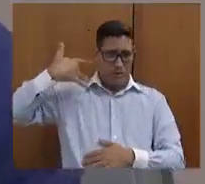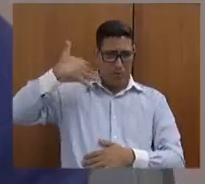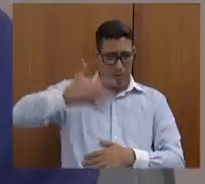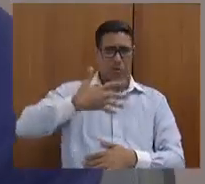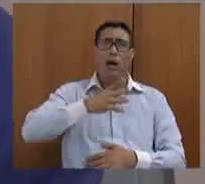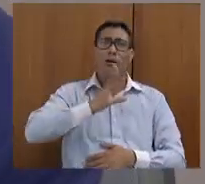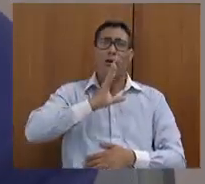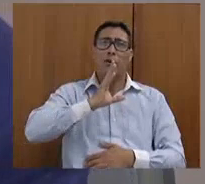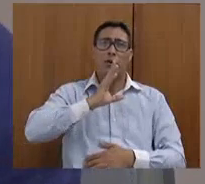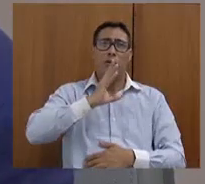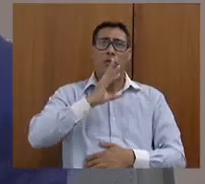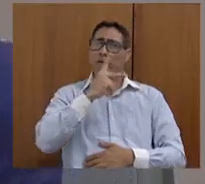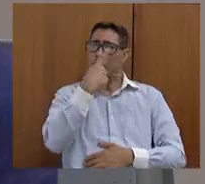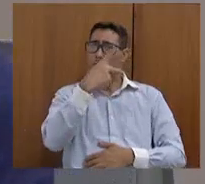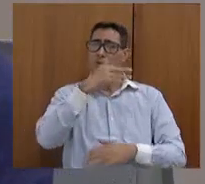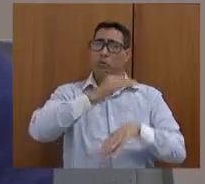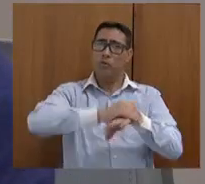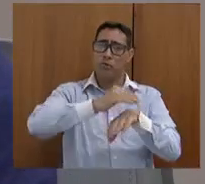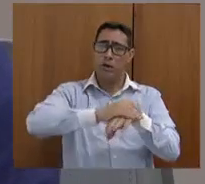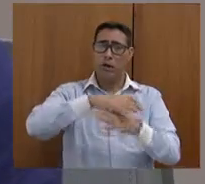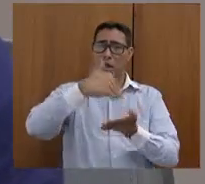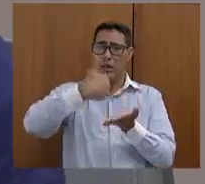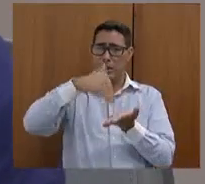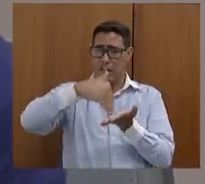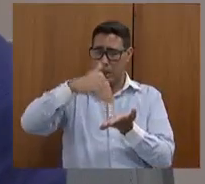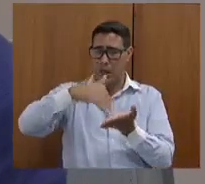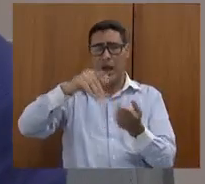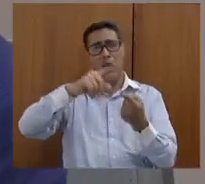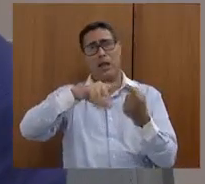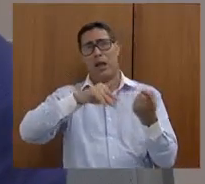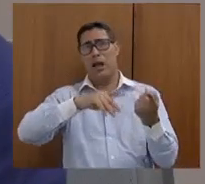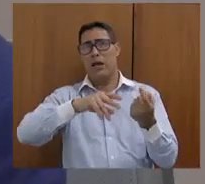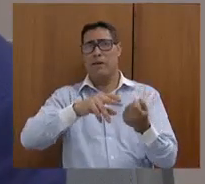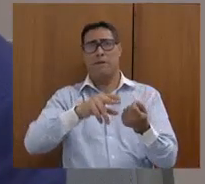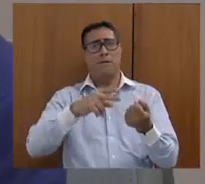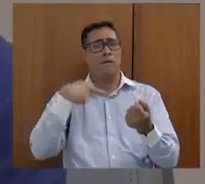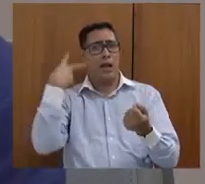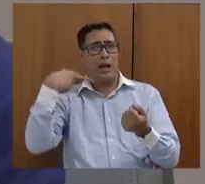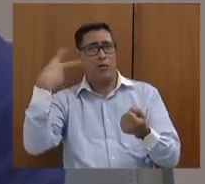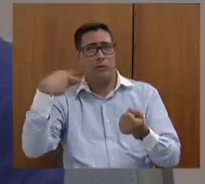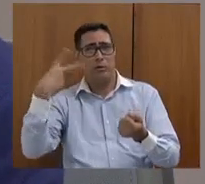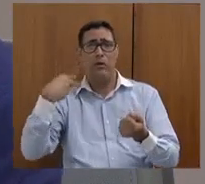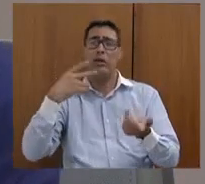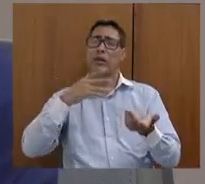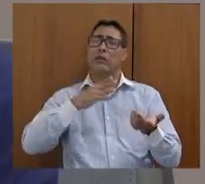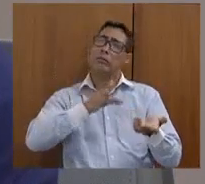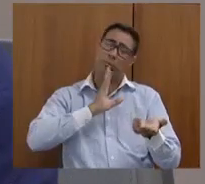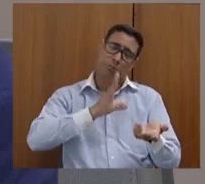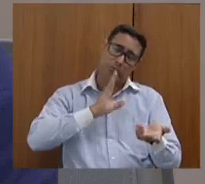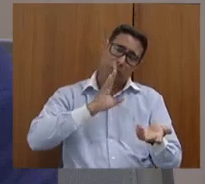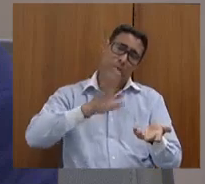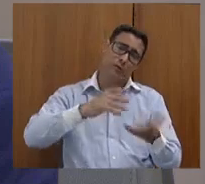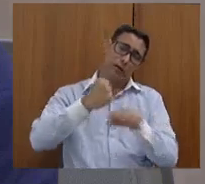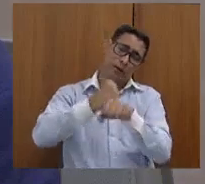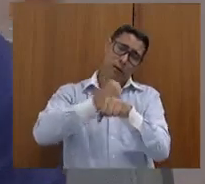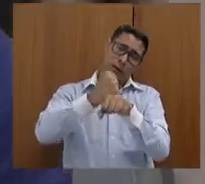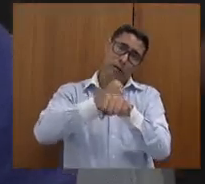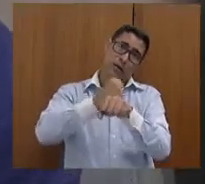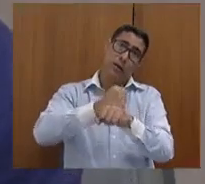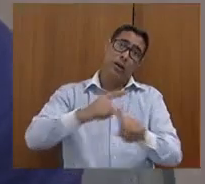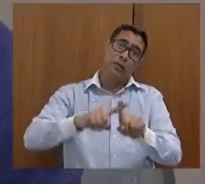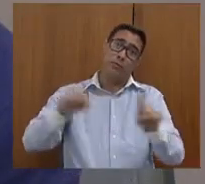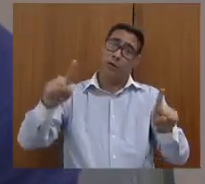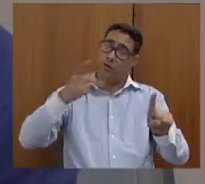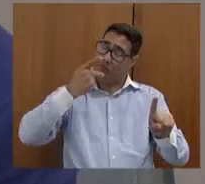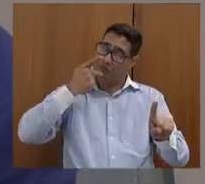durante o trabalho dela como secretário e vereadora e só que o que eu